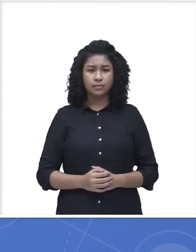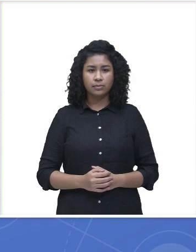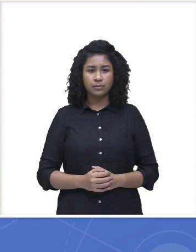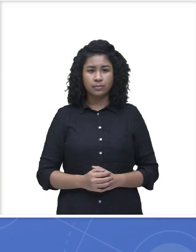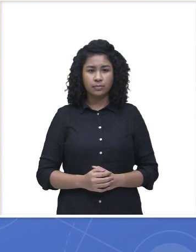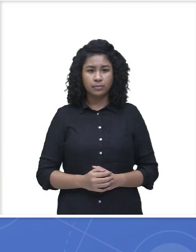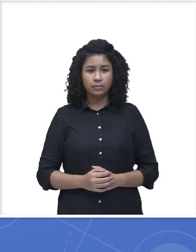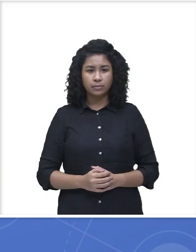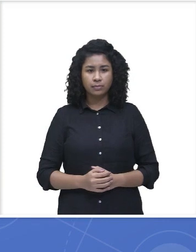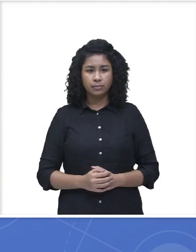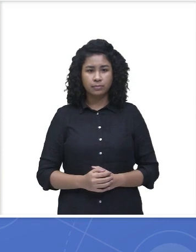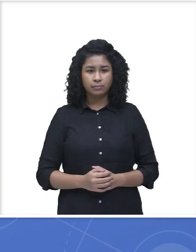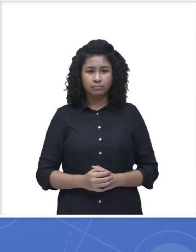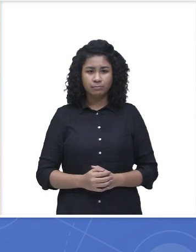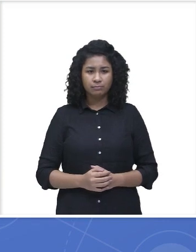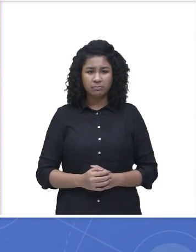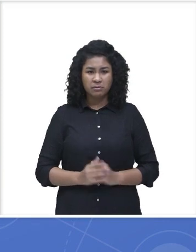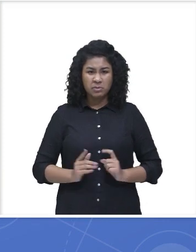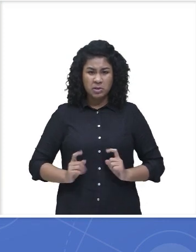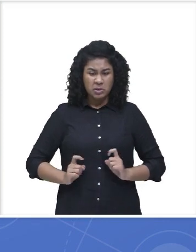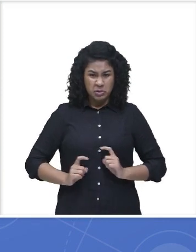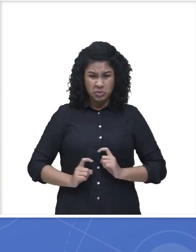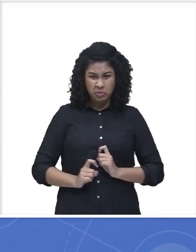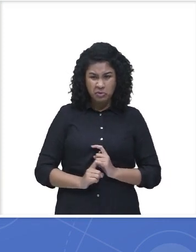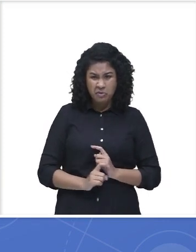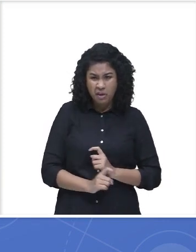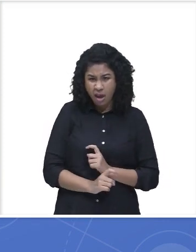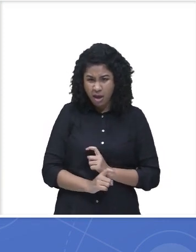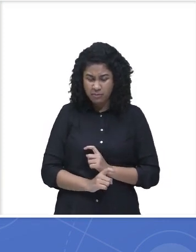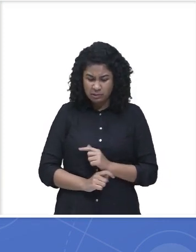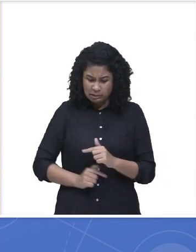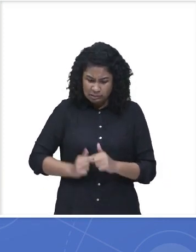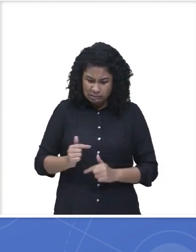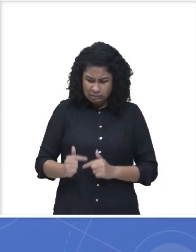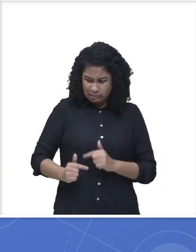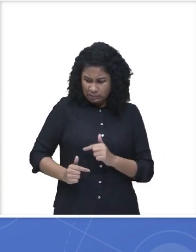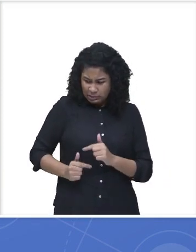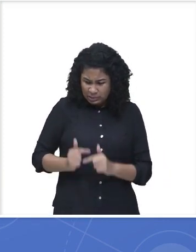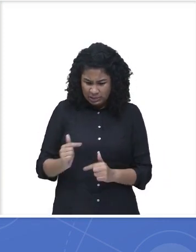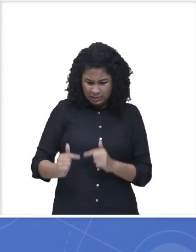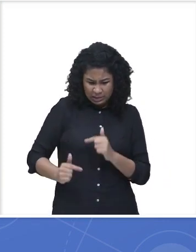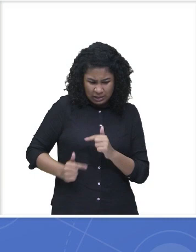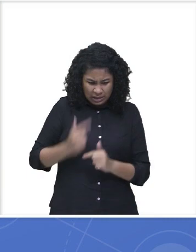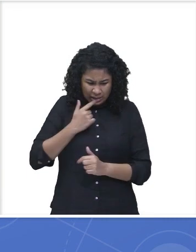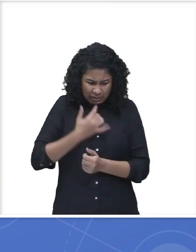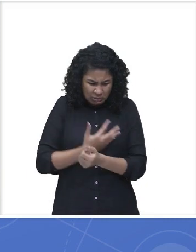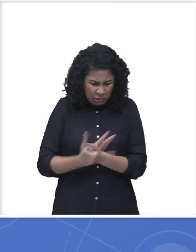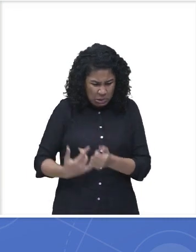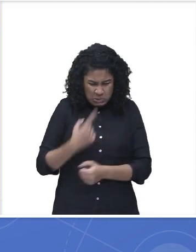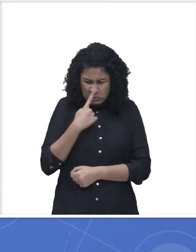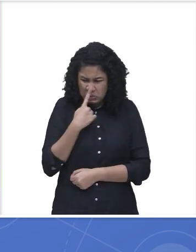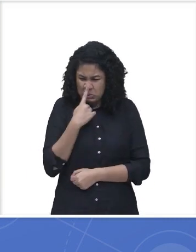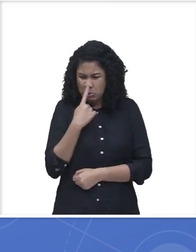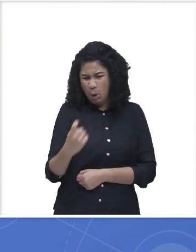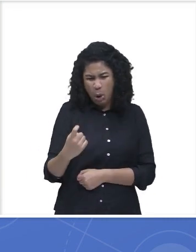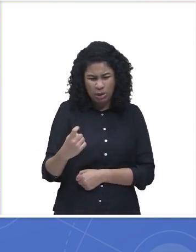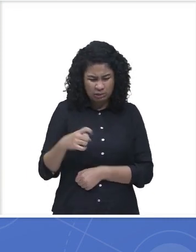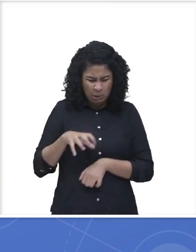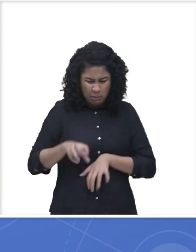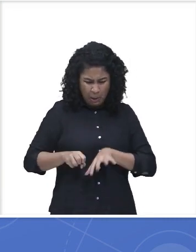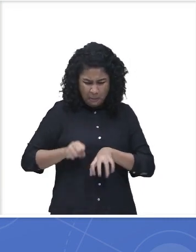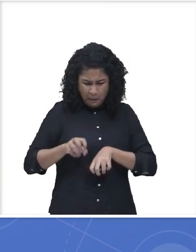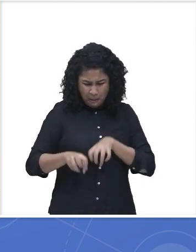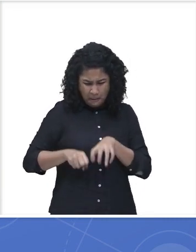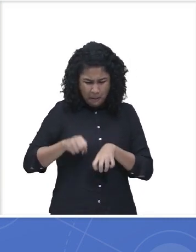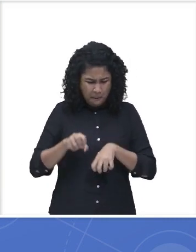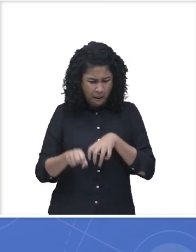Já o verme, este operário das ruínas, que o sangue podre das carnificinas come e a vida